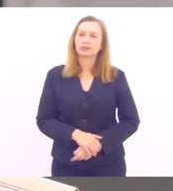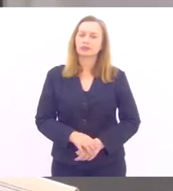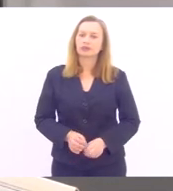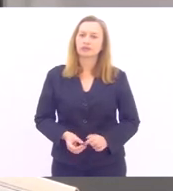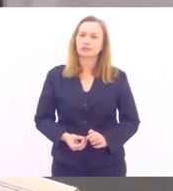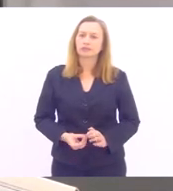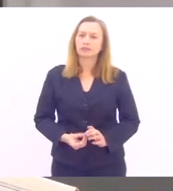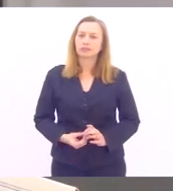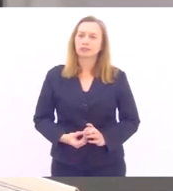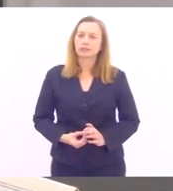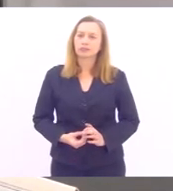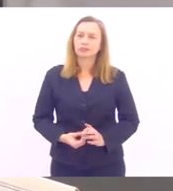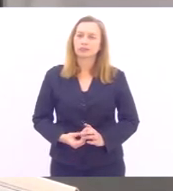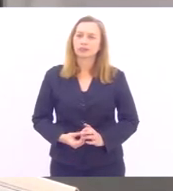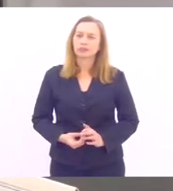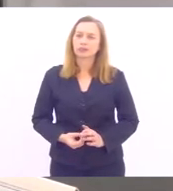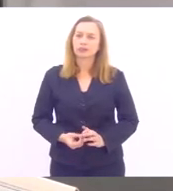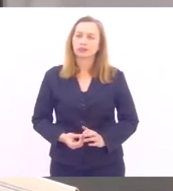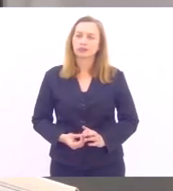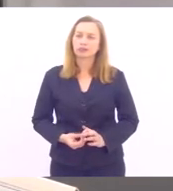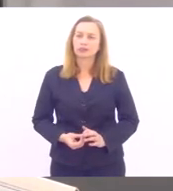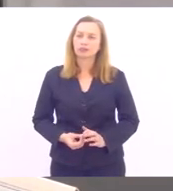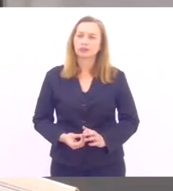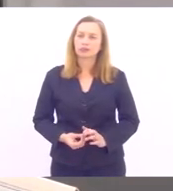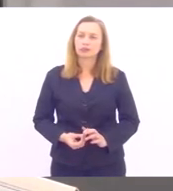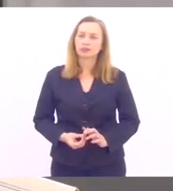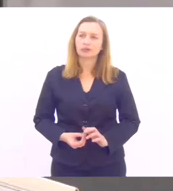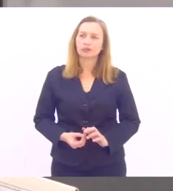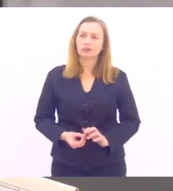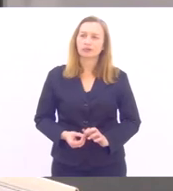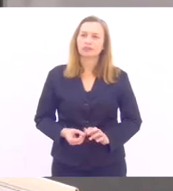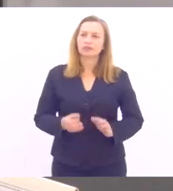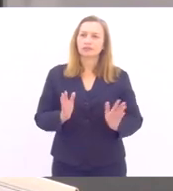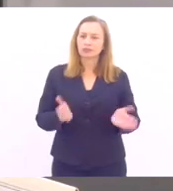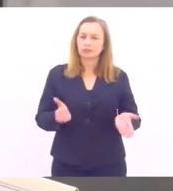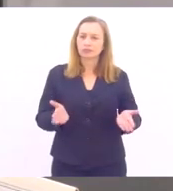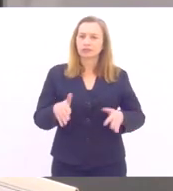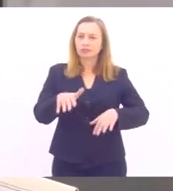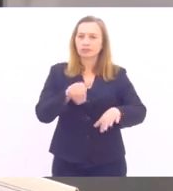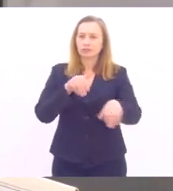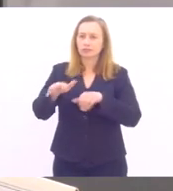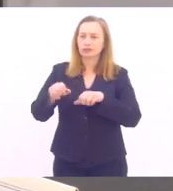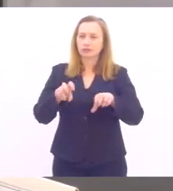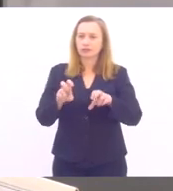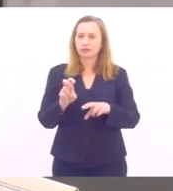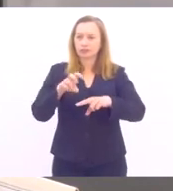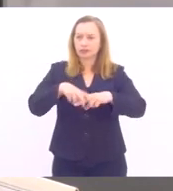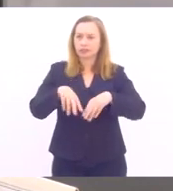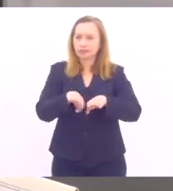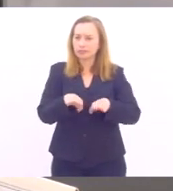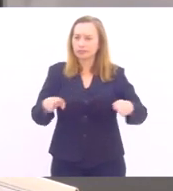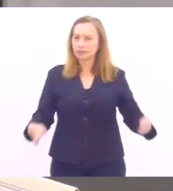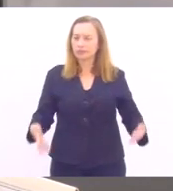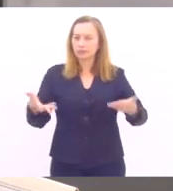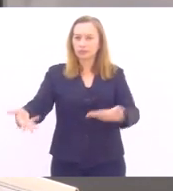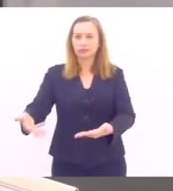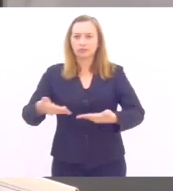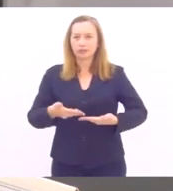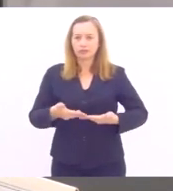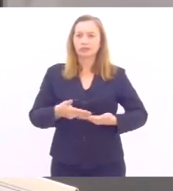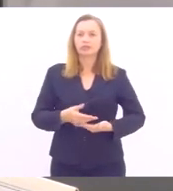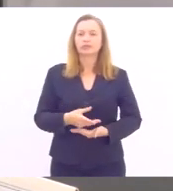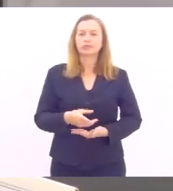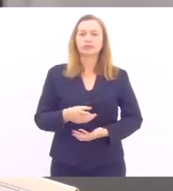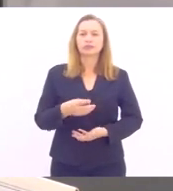Vamos compor a mesa, então. E agora vamos fazer a composição da nossa mesa aqui. Convido para participar da mesa